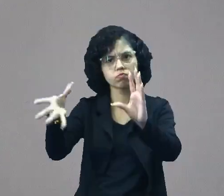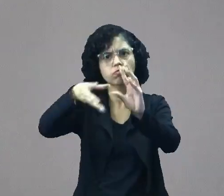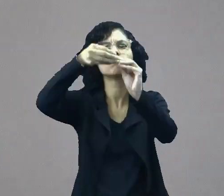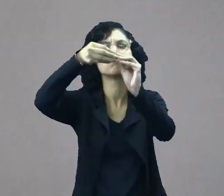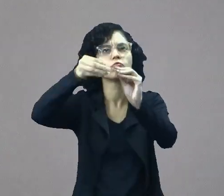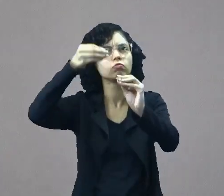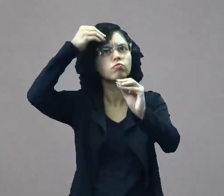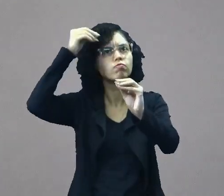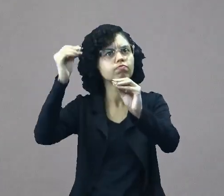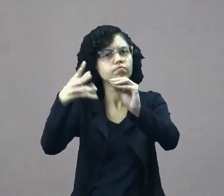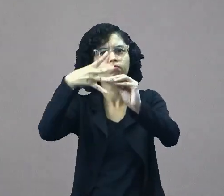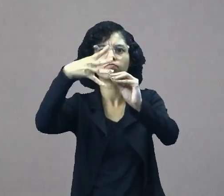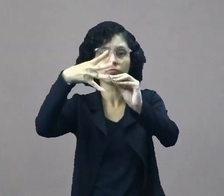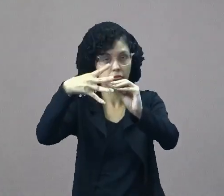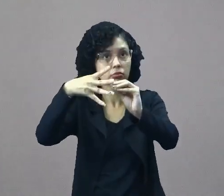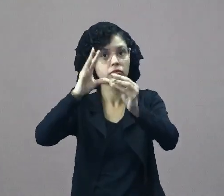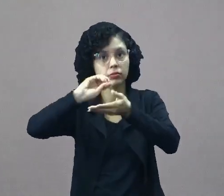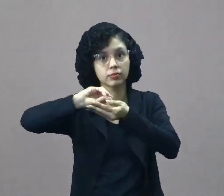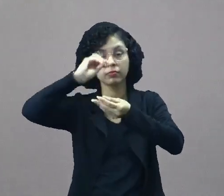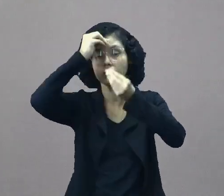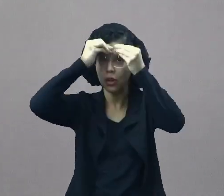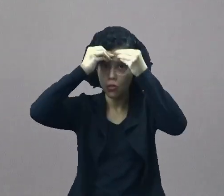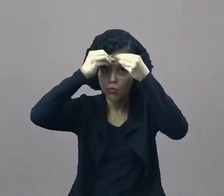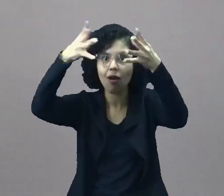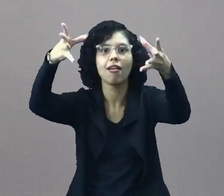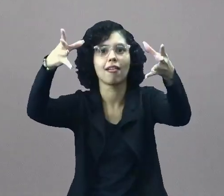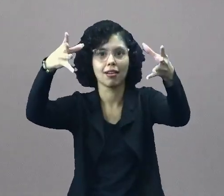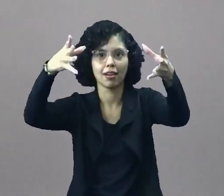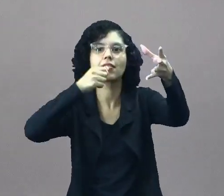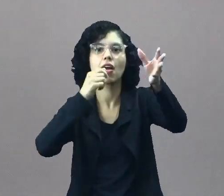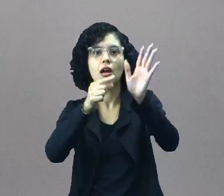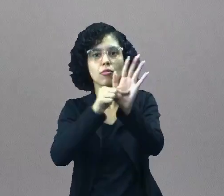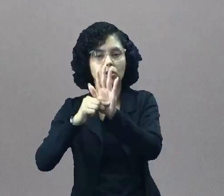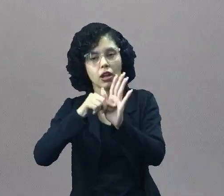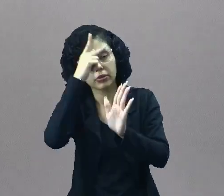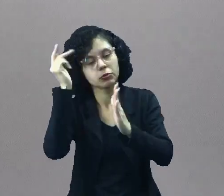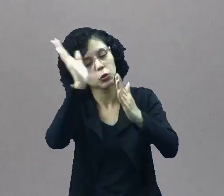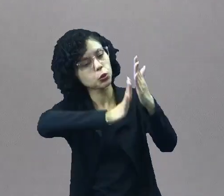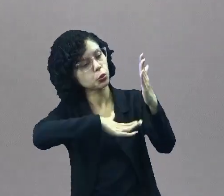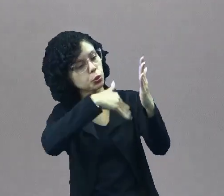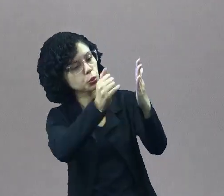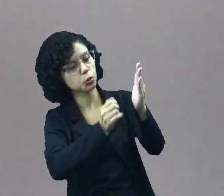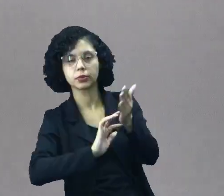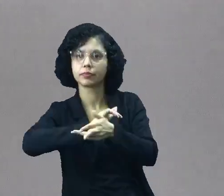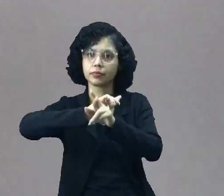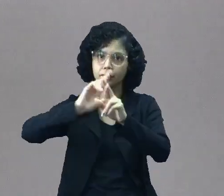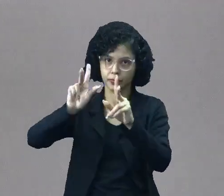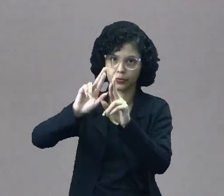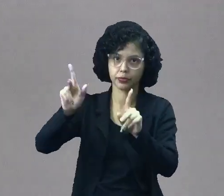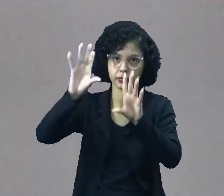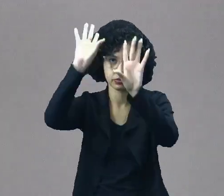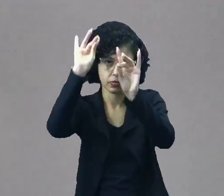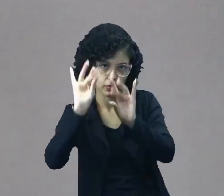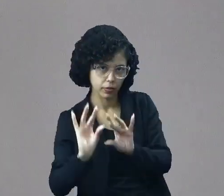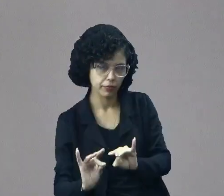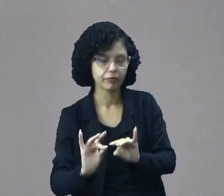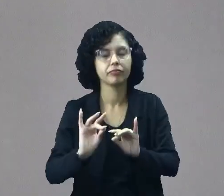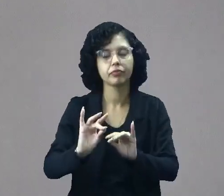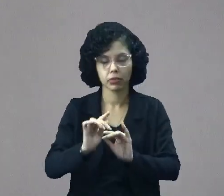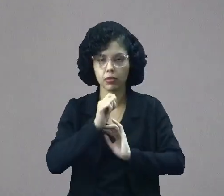sua mente para fora, né, e mostrar isso para as pessoas, diferente de outros estilos